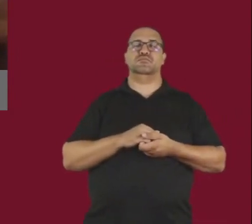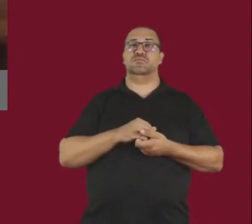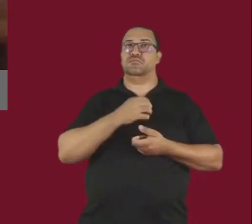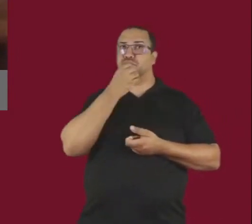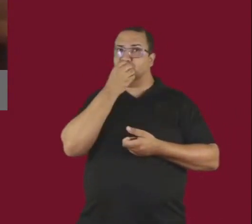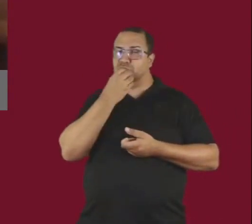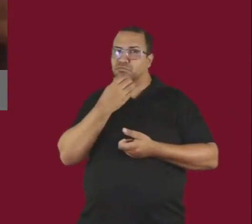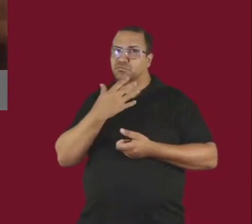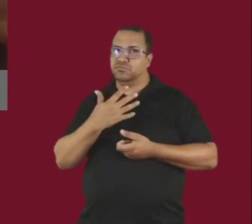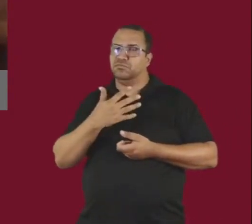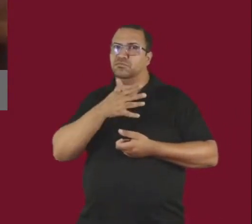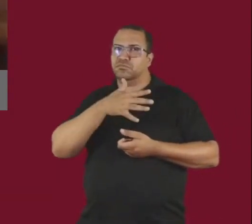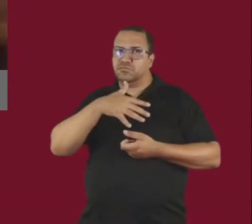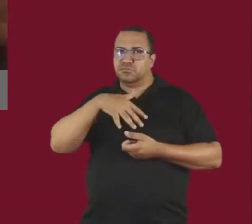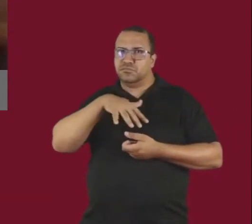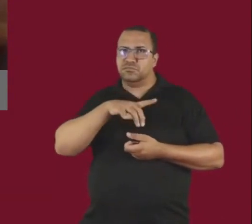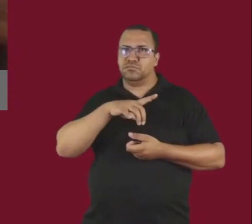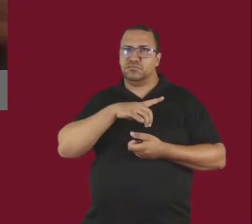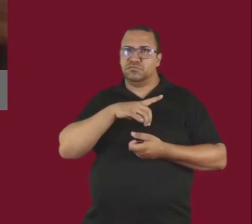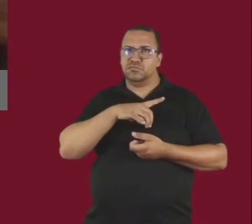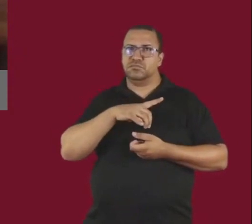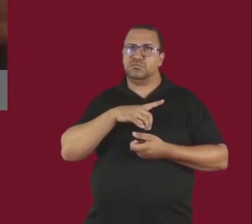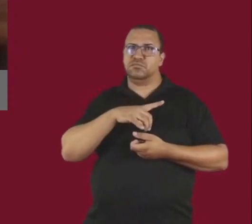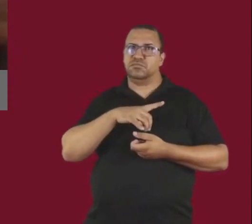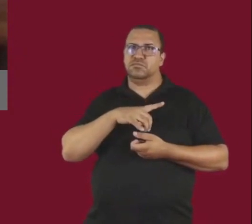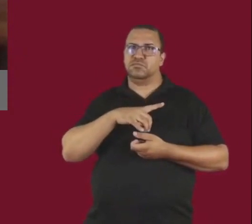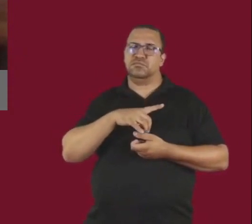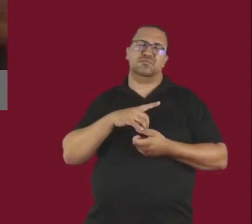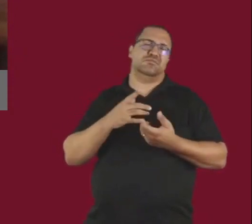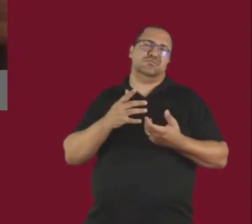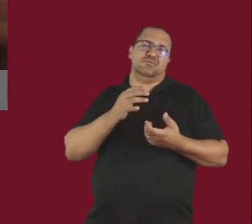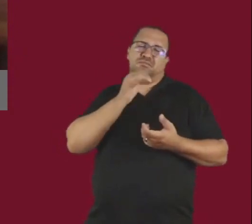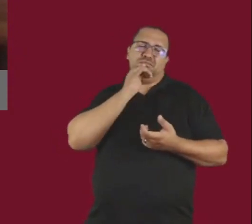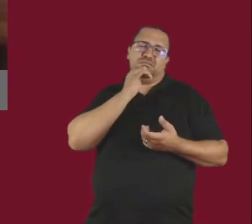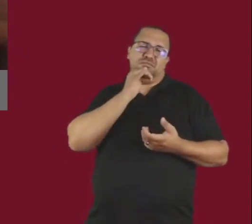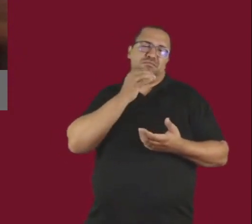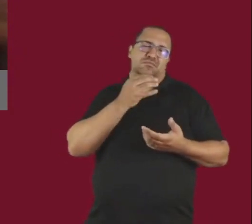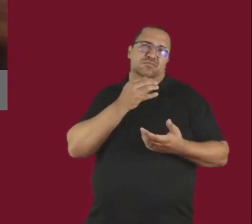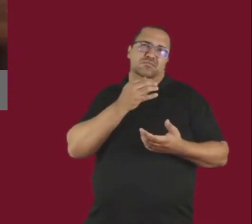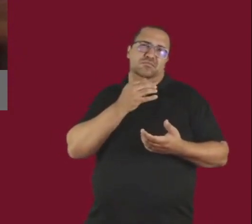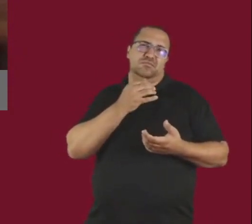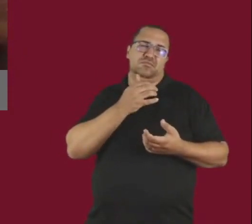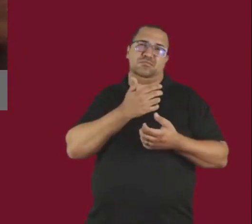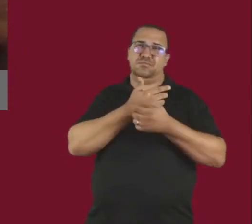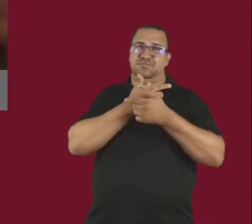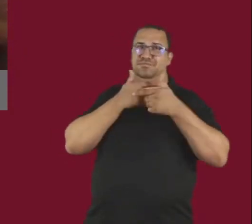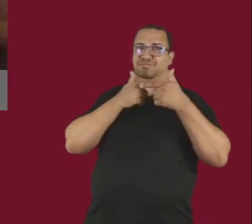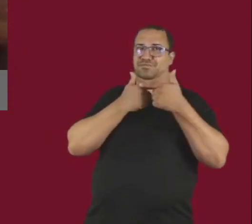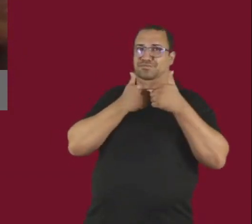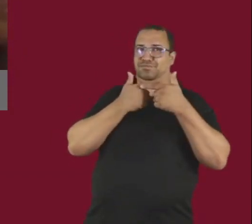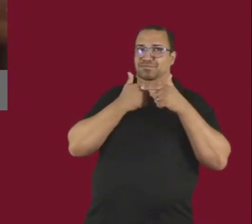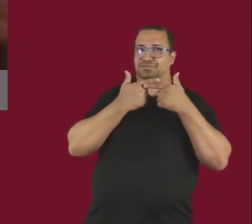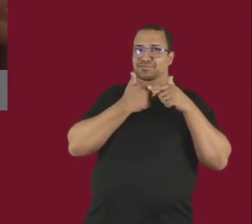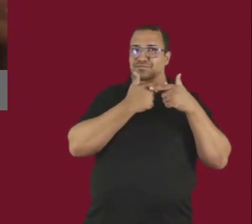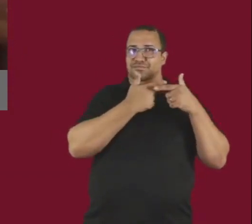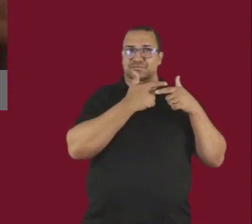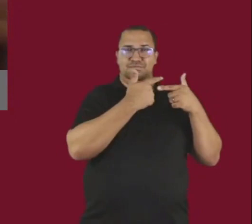isso é muito transformador. É aquela coisa de rir, mesmo que seja por desaforo, né? Eu aprendi